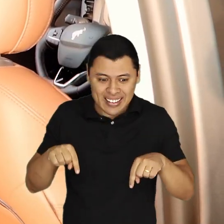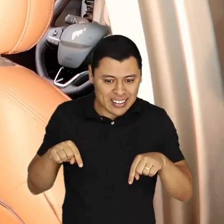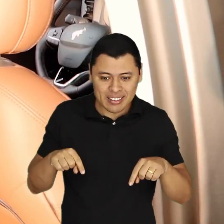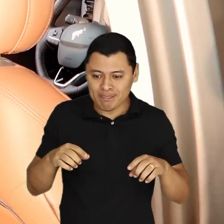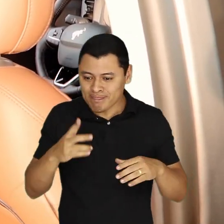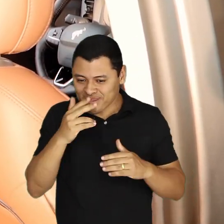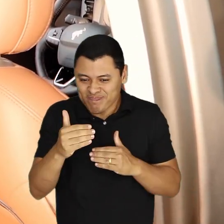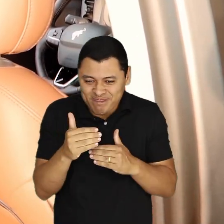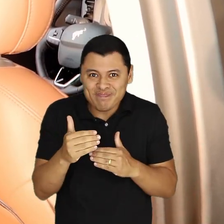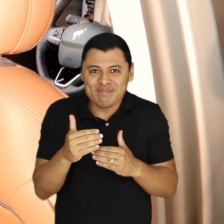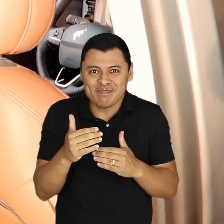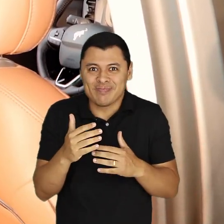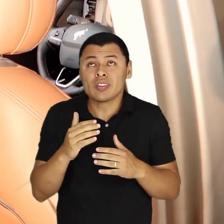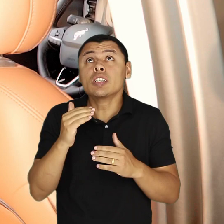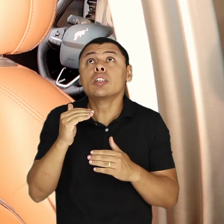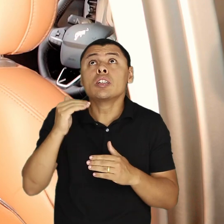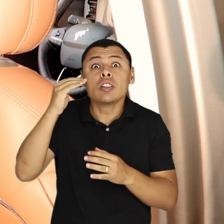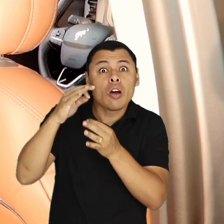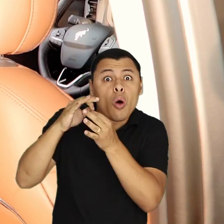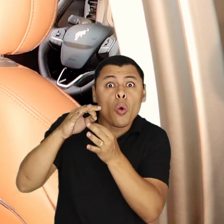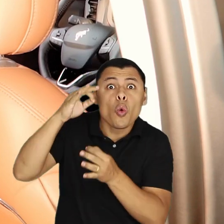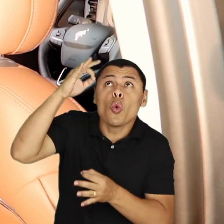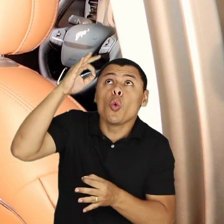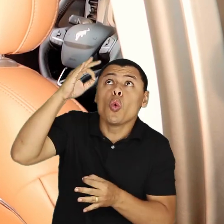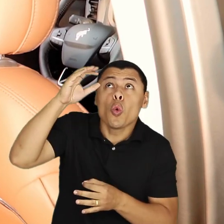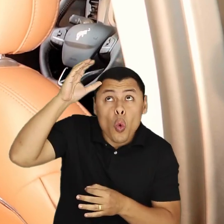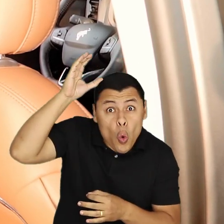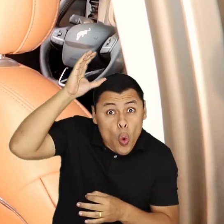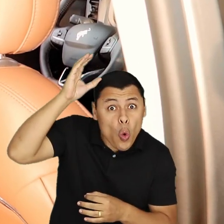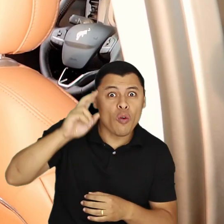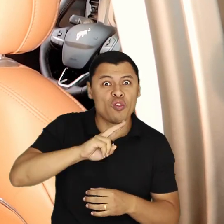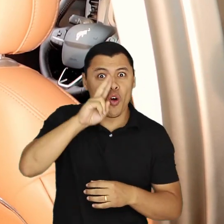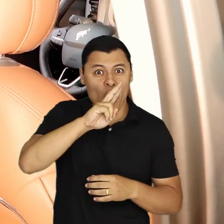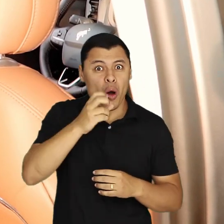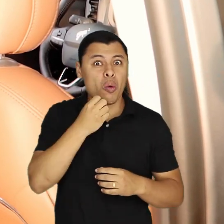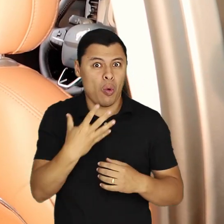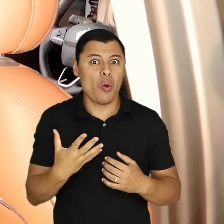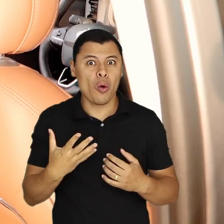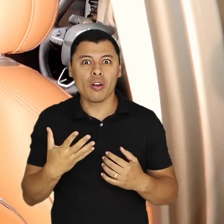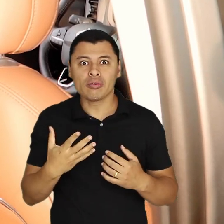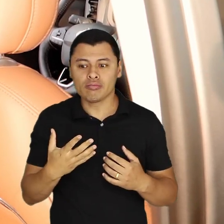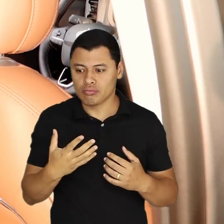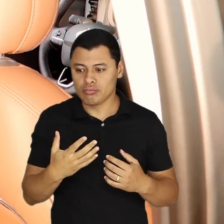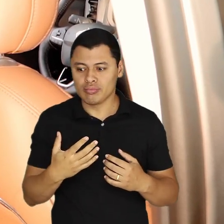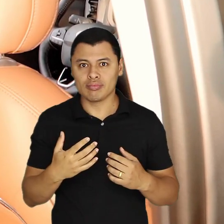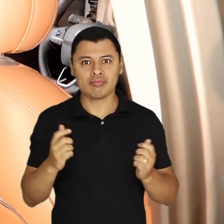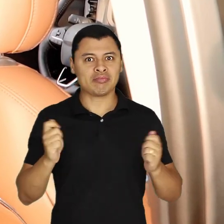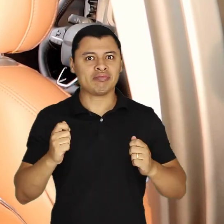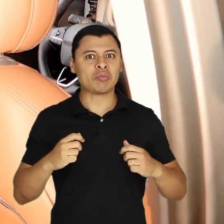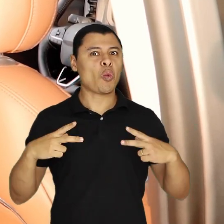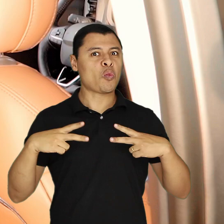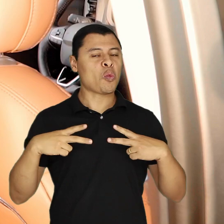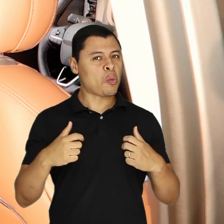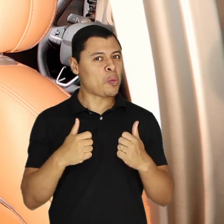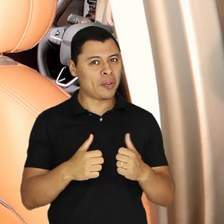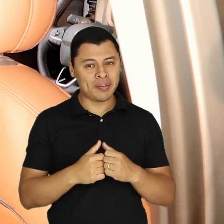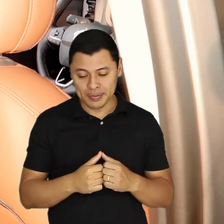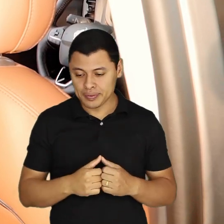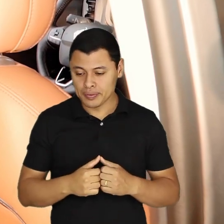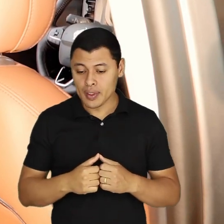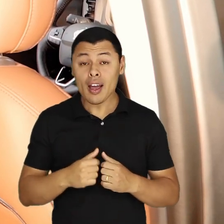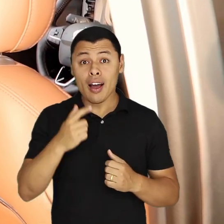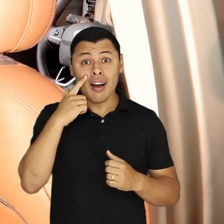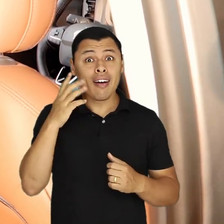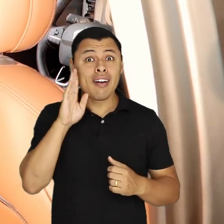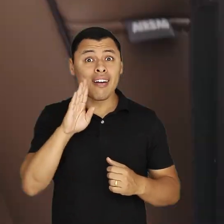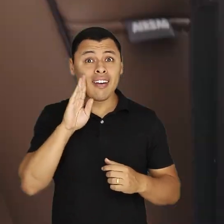lado, tem um latifúndio aqui, mais de 2 palmos para cima, que é justamente esse design que a gente tem aqui com essa elevação no teto, né?